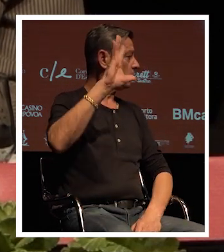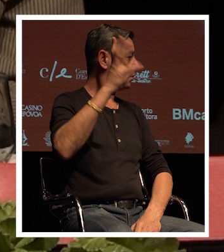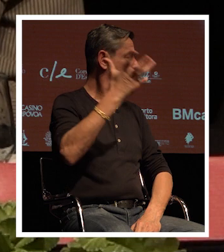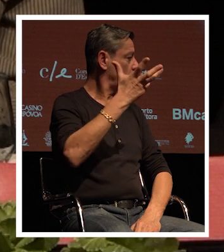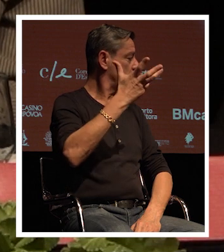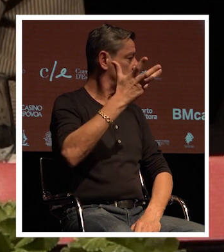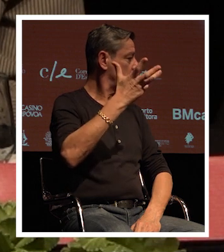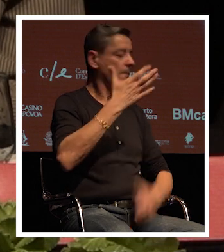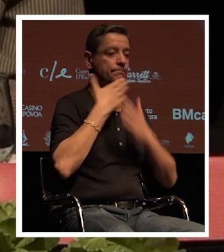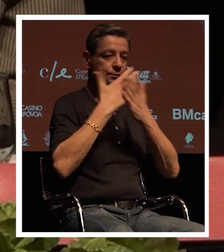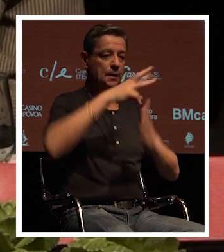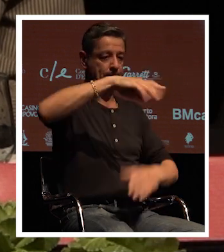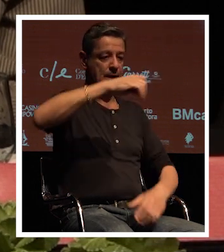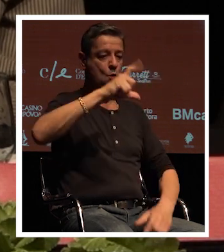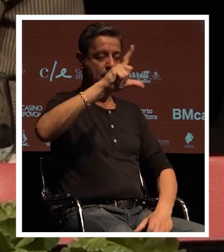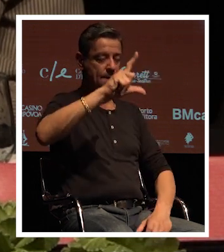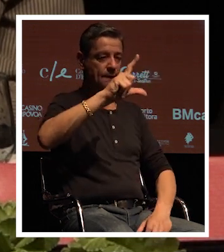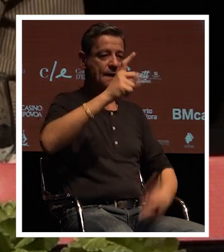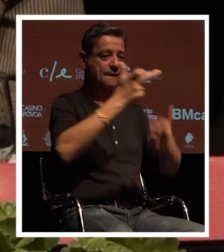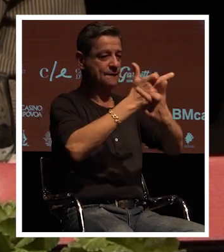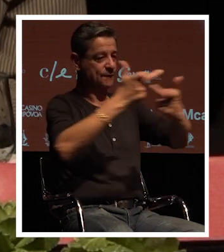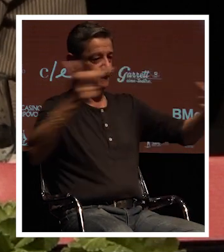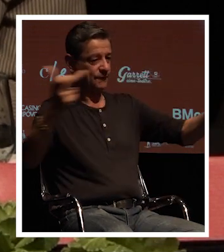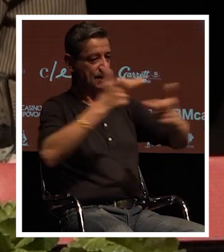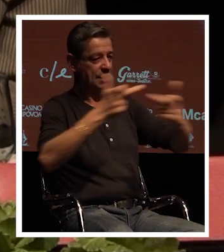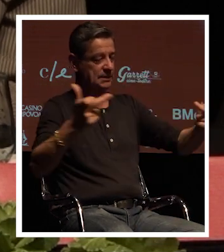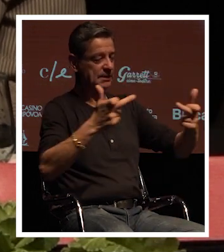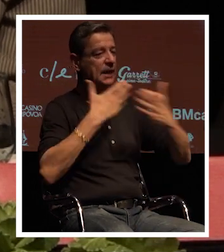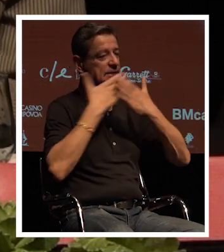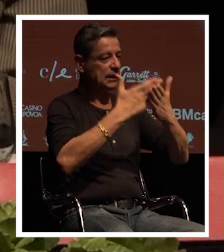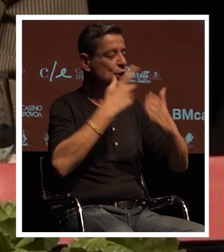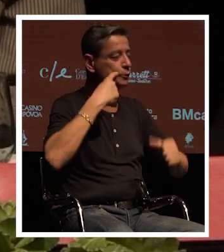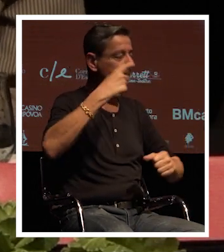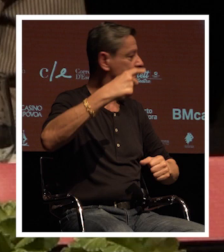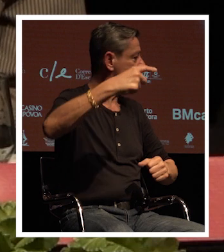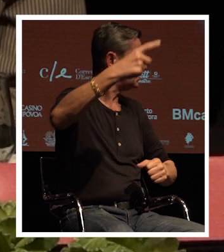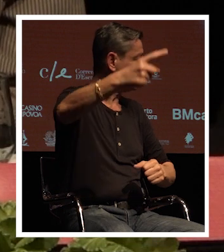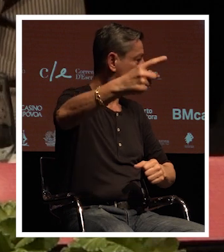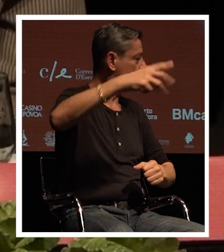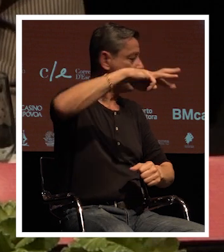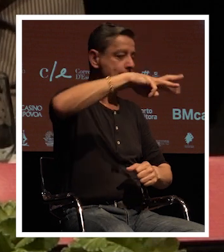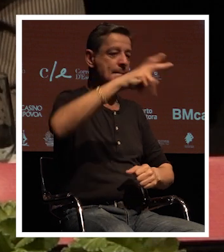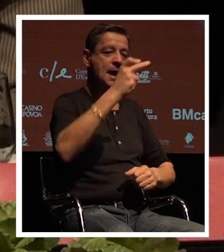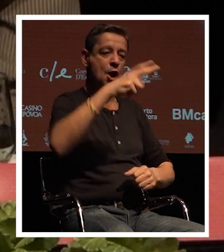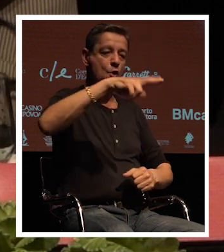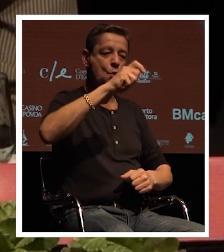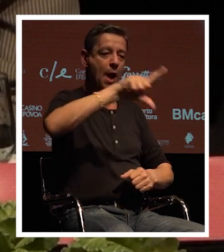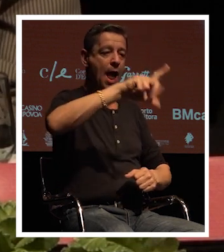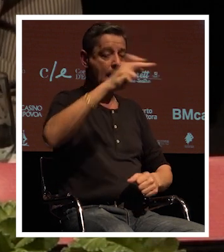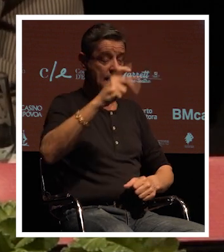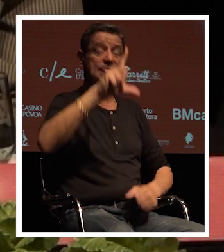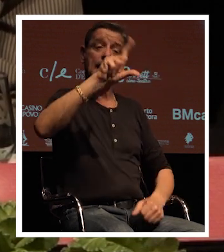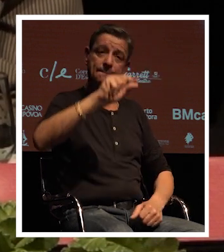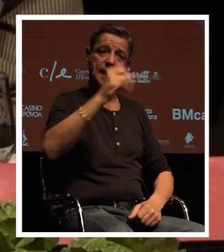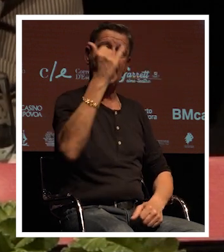me me DIU a frase tu me DIU Ah e quero agradecer muito em especial queera Manuela queer Inês por